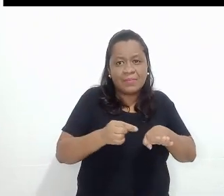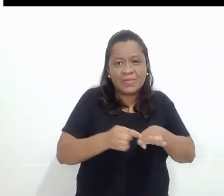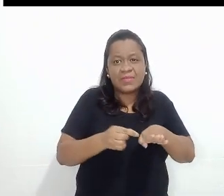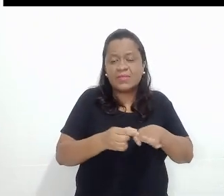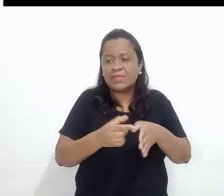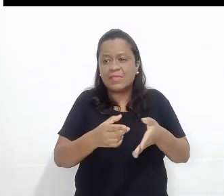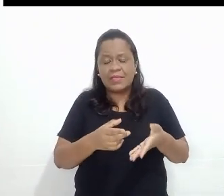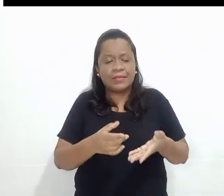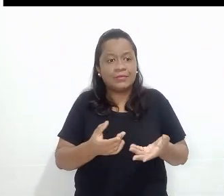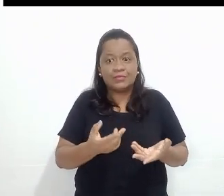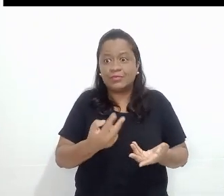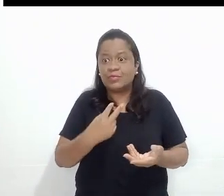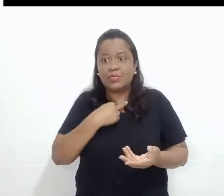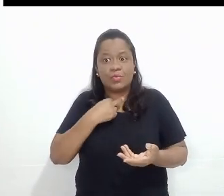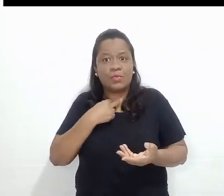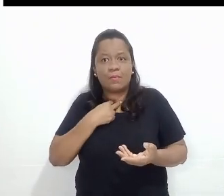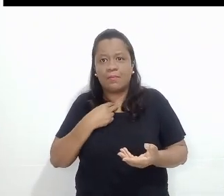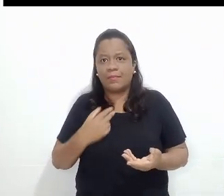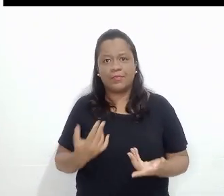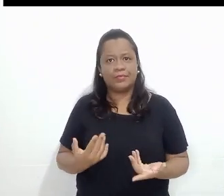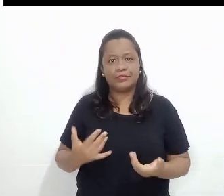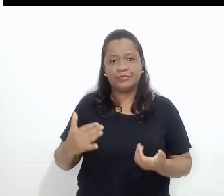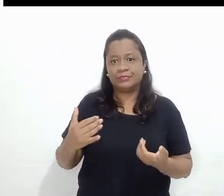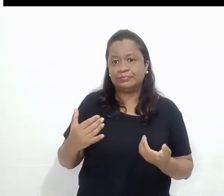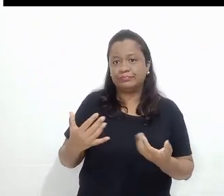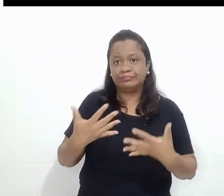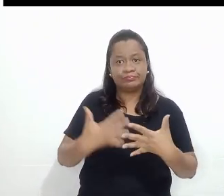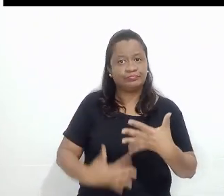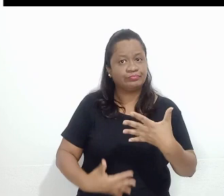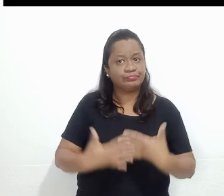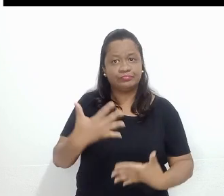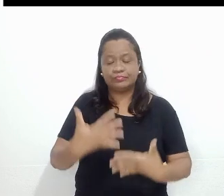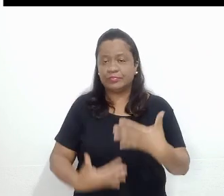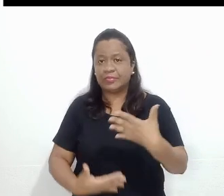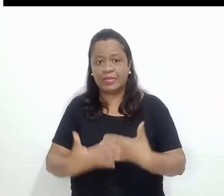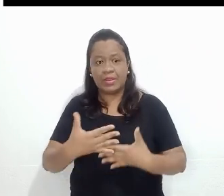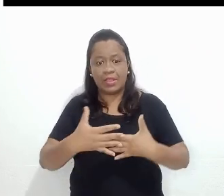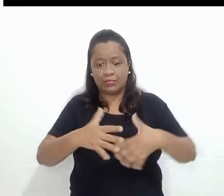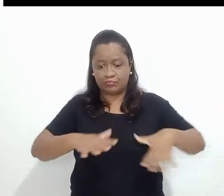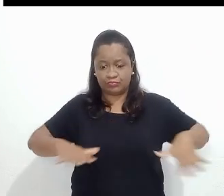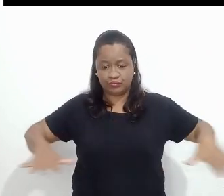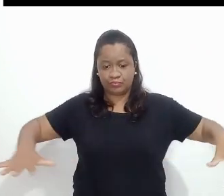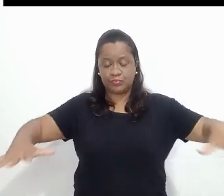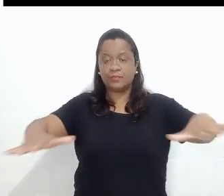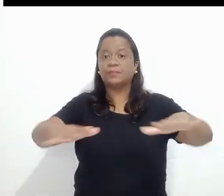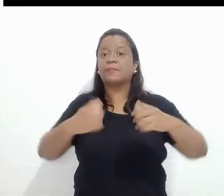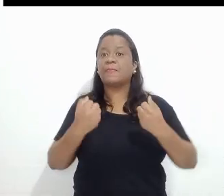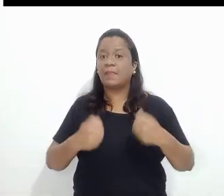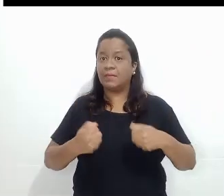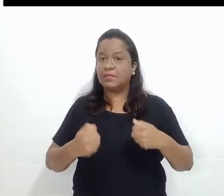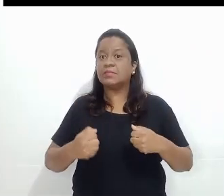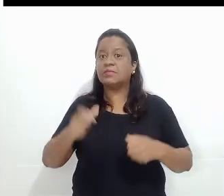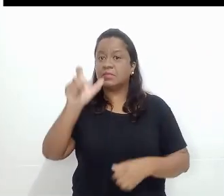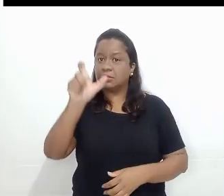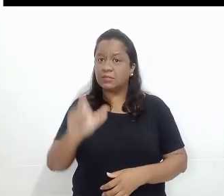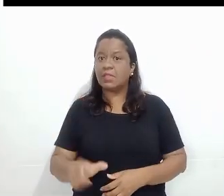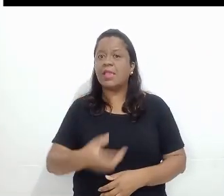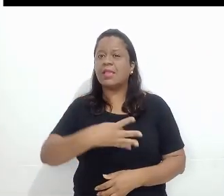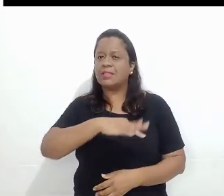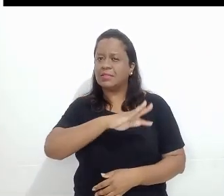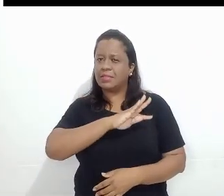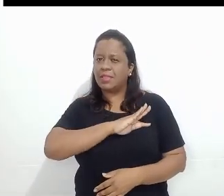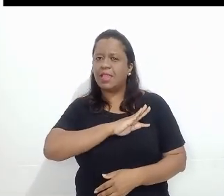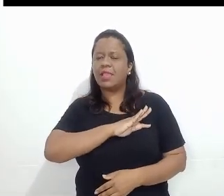dos equipamentos e a movimentação do set de filmagem. Tá? Então, você tem um técnico de vídeo assist para colocar tudo isso em ordem